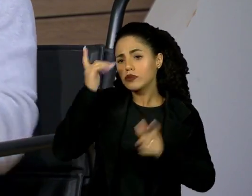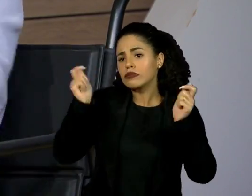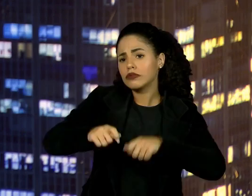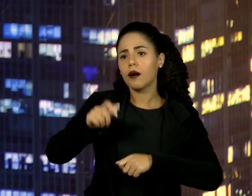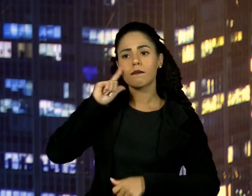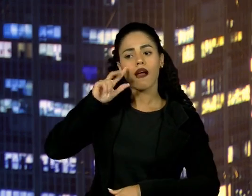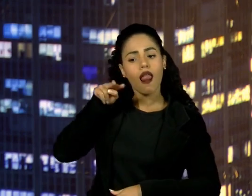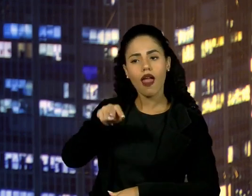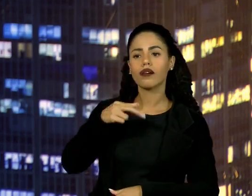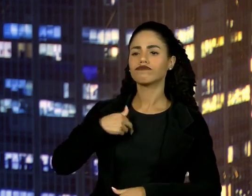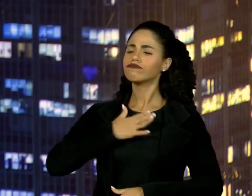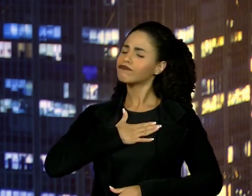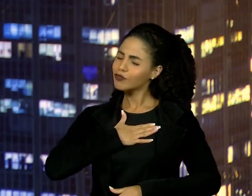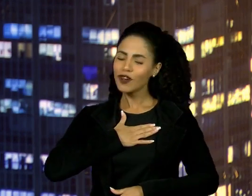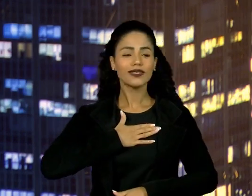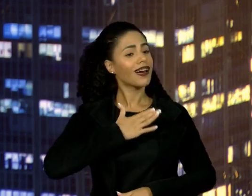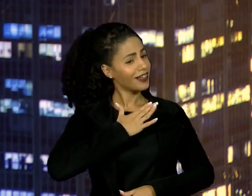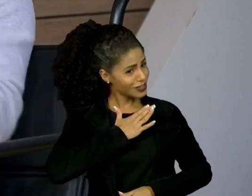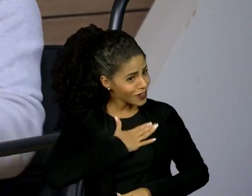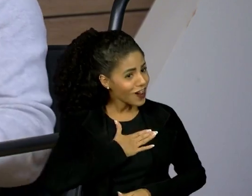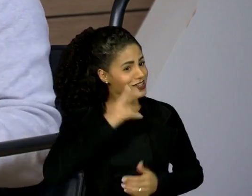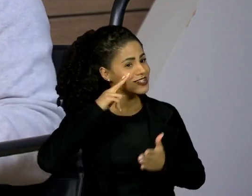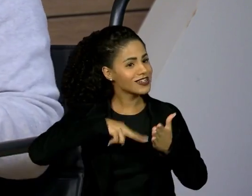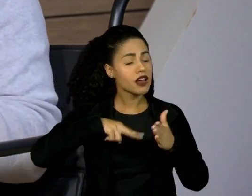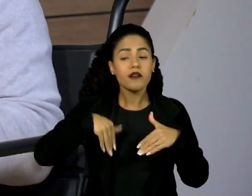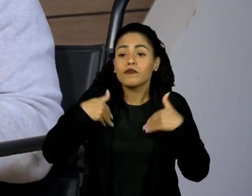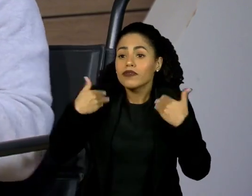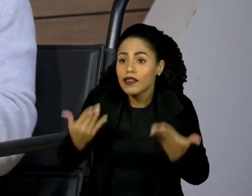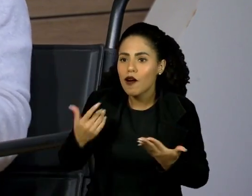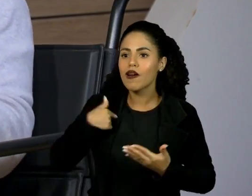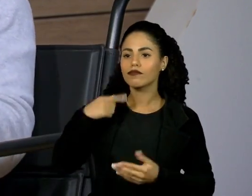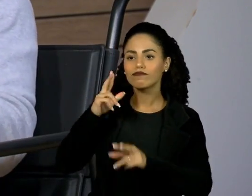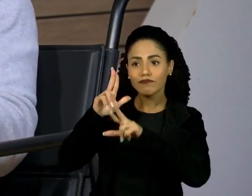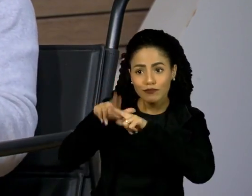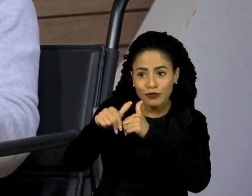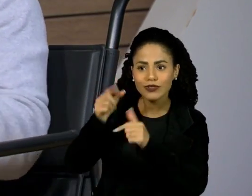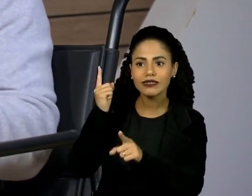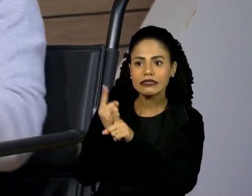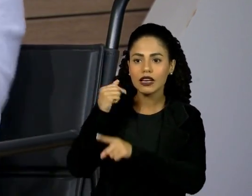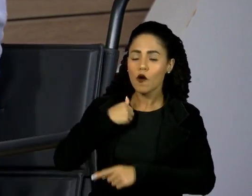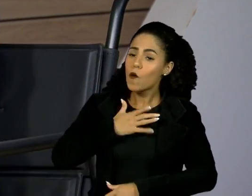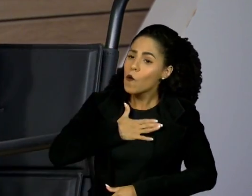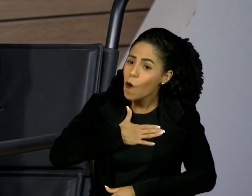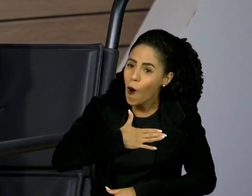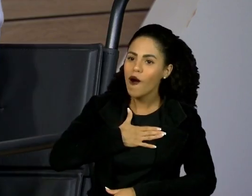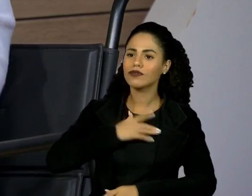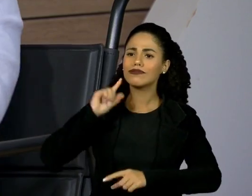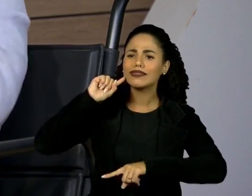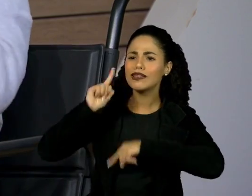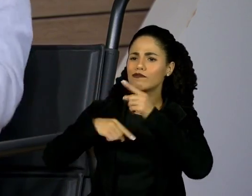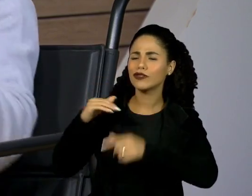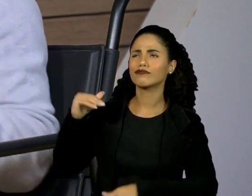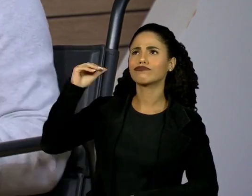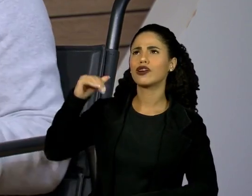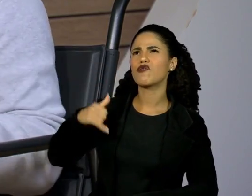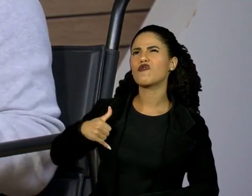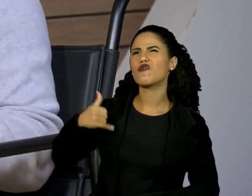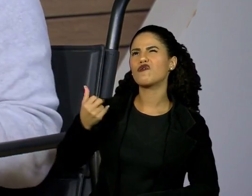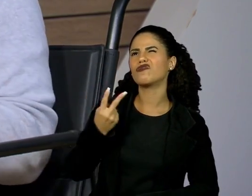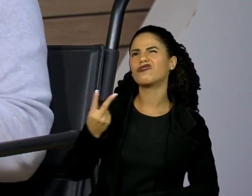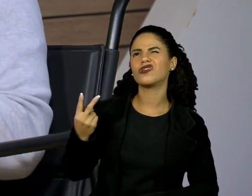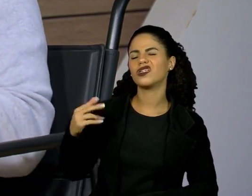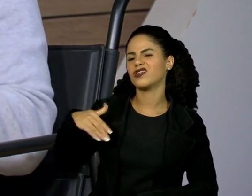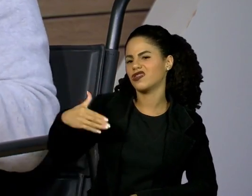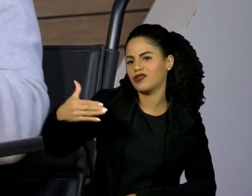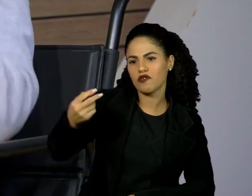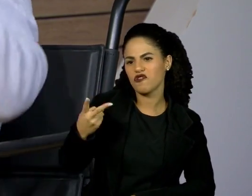leitor apaixonado, isso, né? Exatamente. Então, essa minha descoberta de um leitor realmente muito apaixonada se deu mais tarde, com 20 e poucos anos.